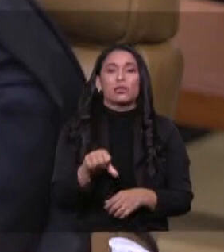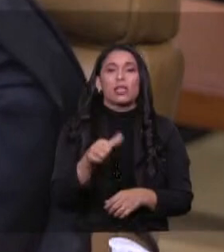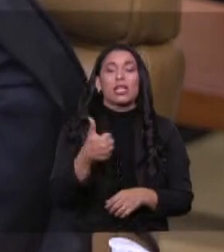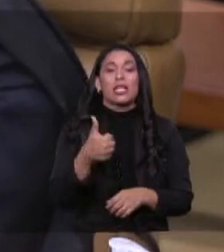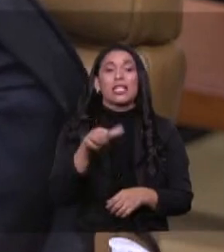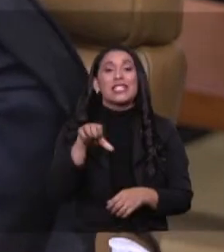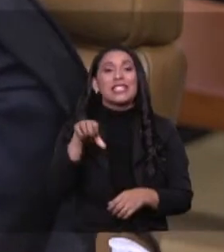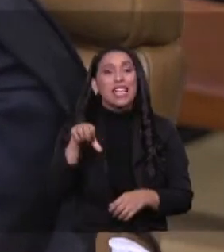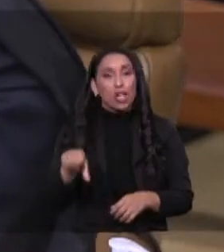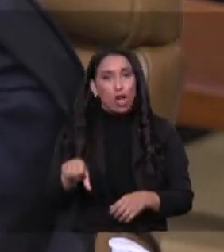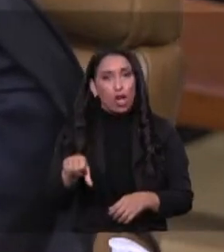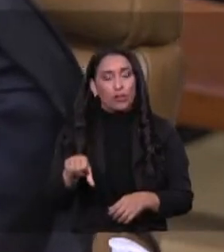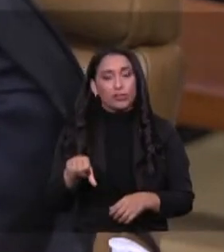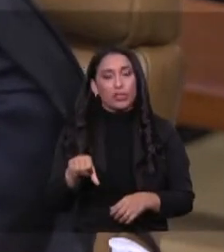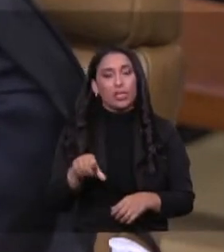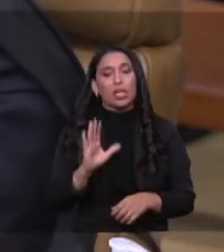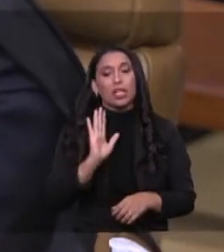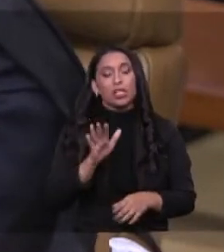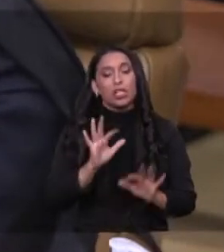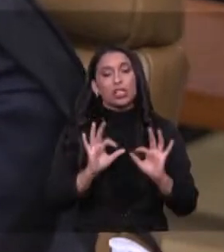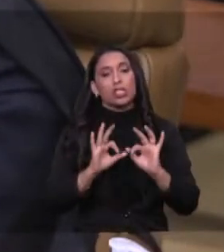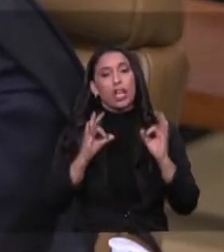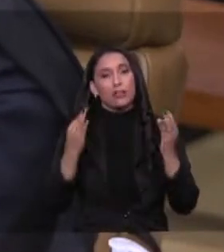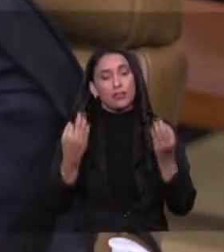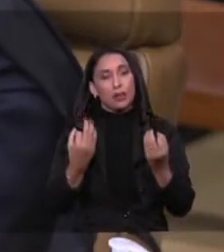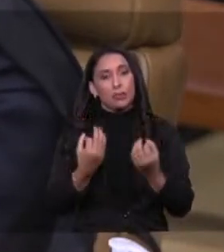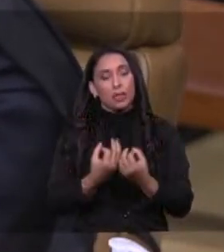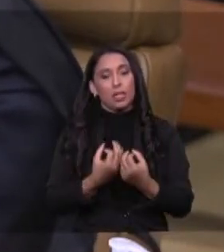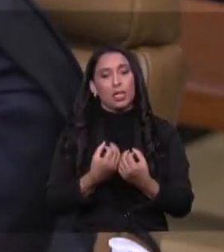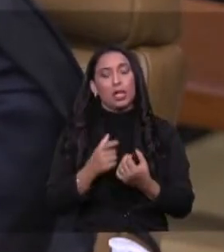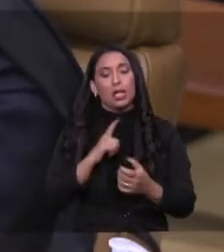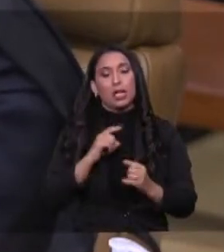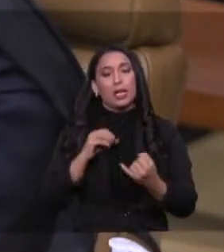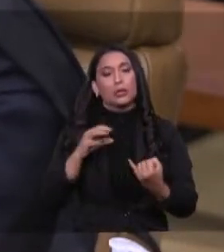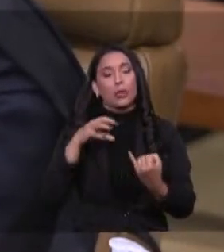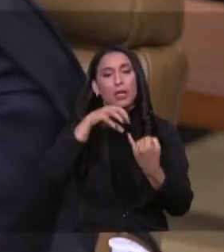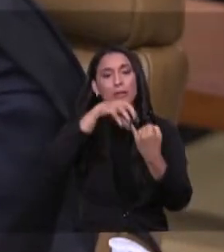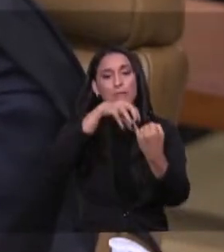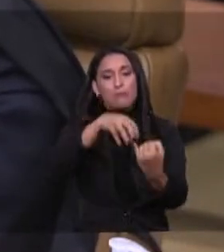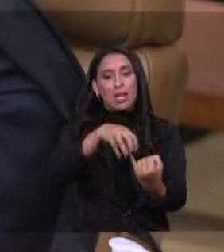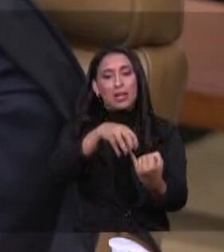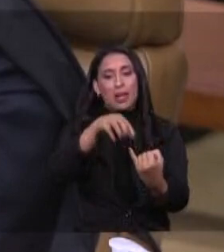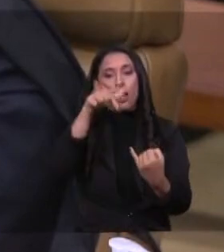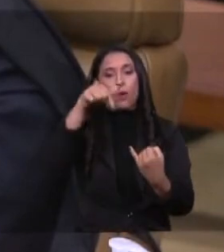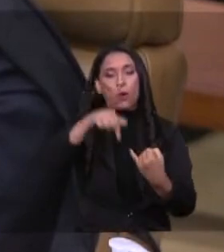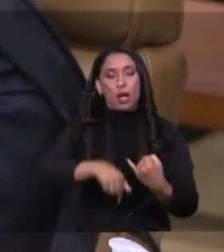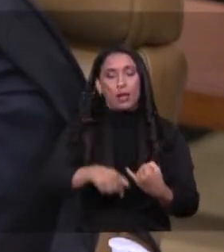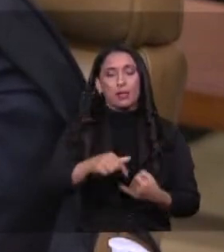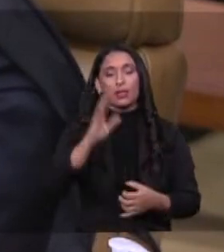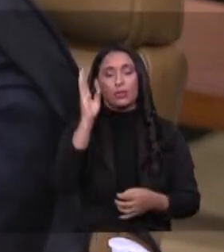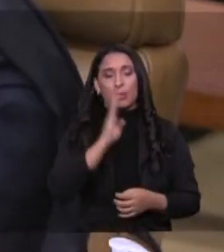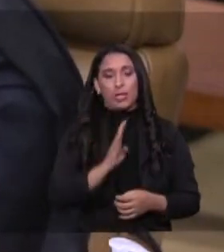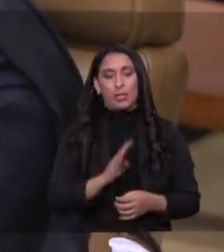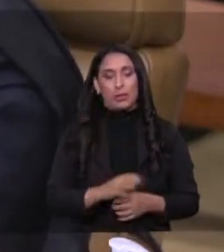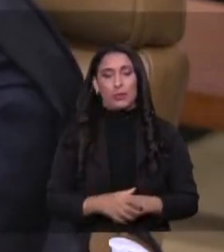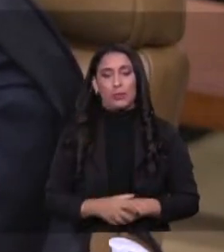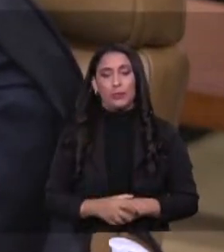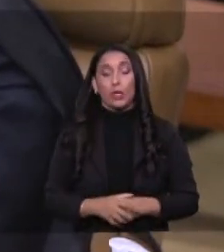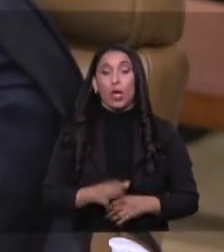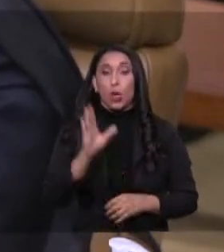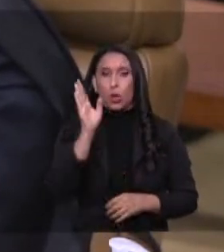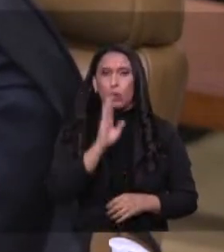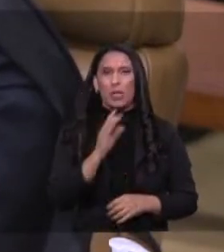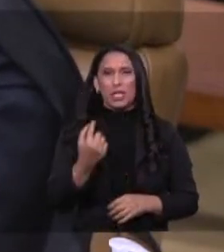1819 nós já estávamos com a família imperial em território nacional. O